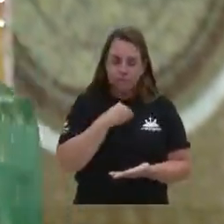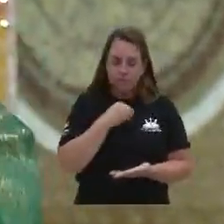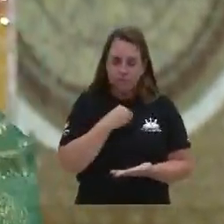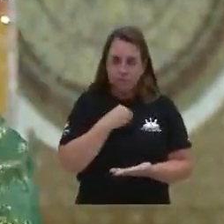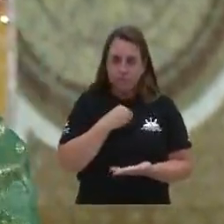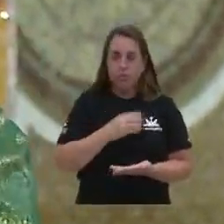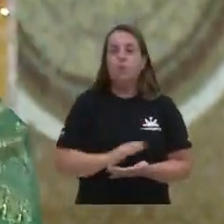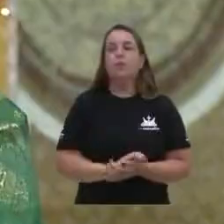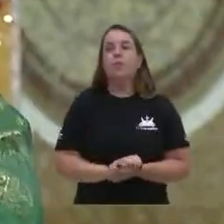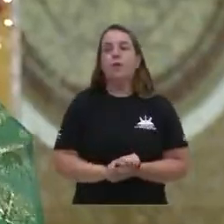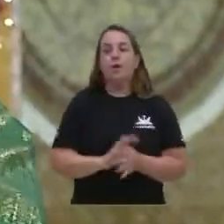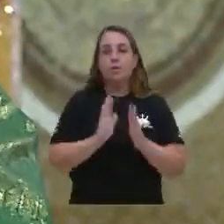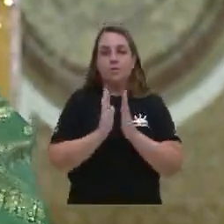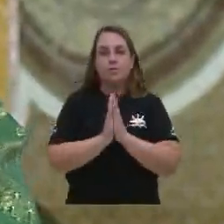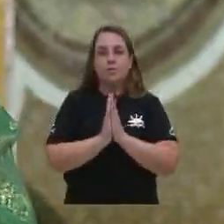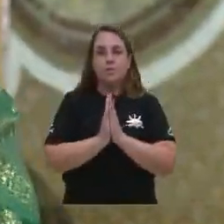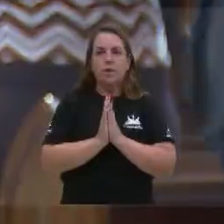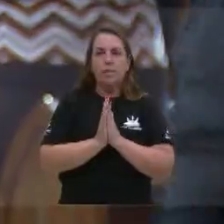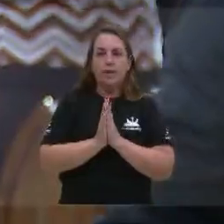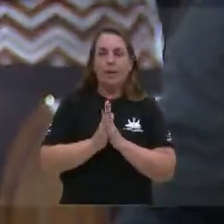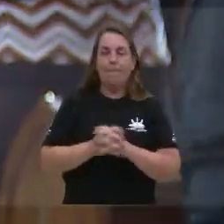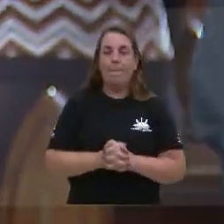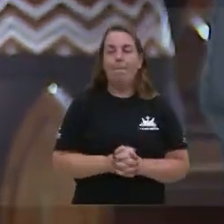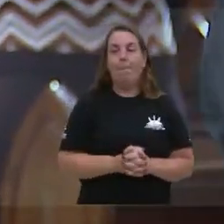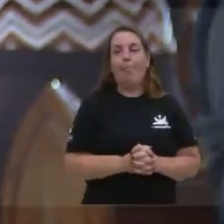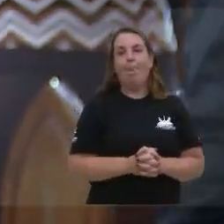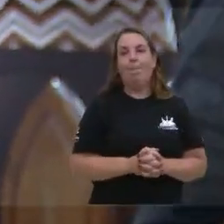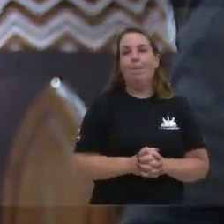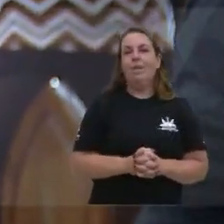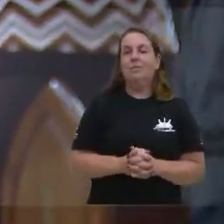perdoe os nossos pecados. Amém.